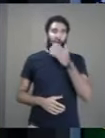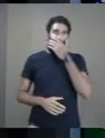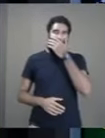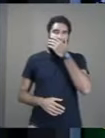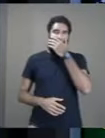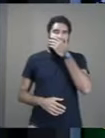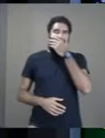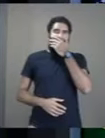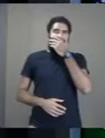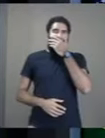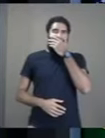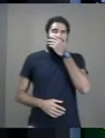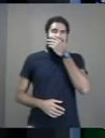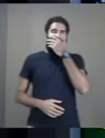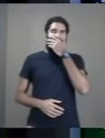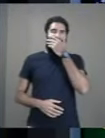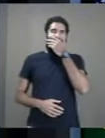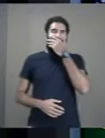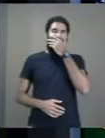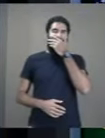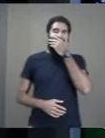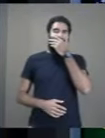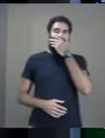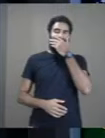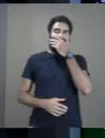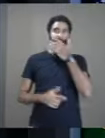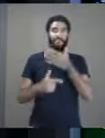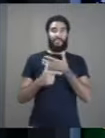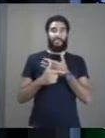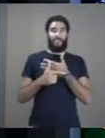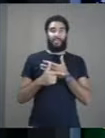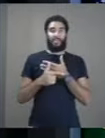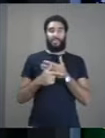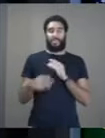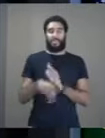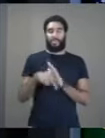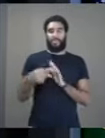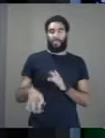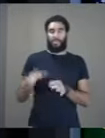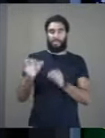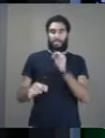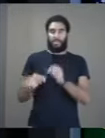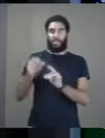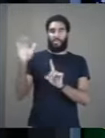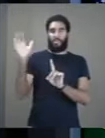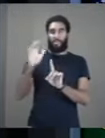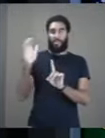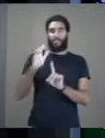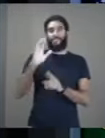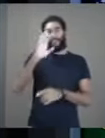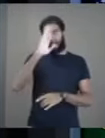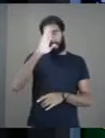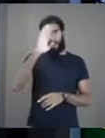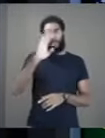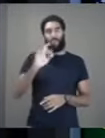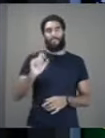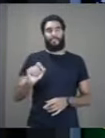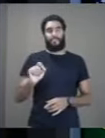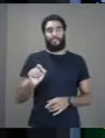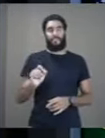exorbitando as funções do judiciário e interferindo nos demais poderes da República, em especial o